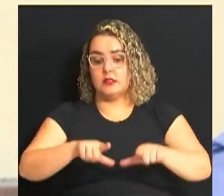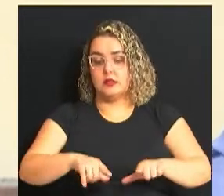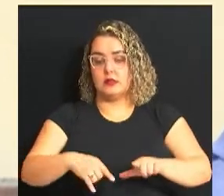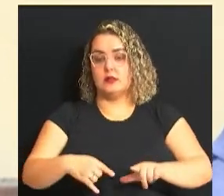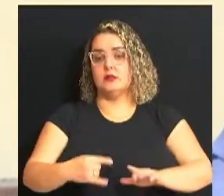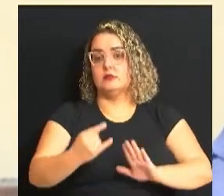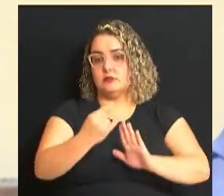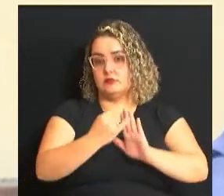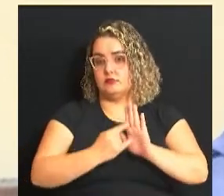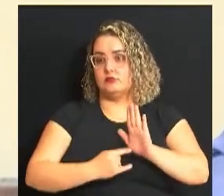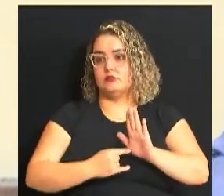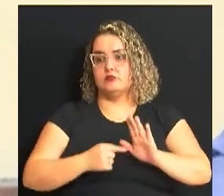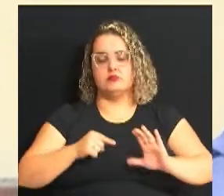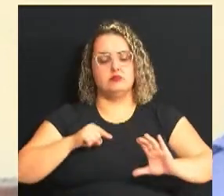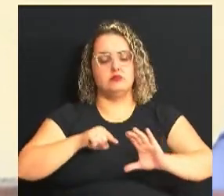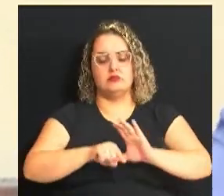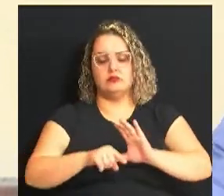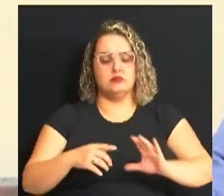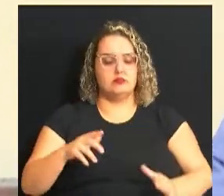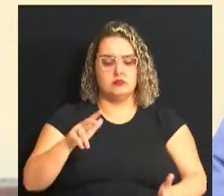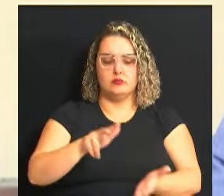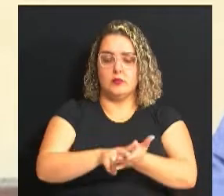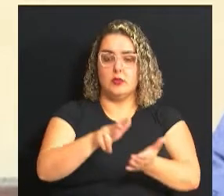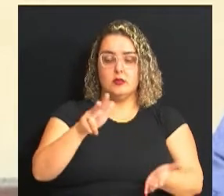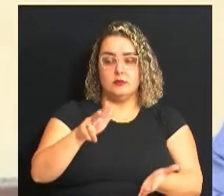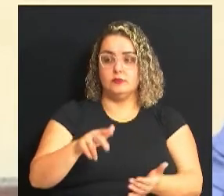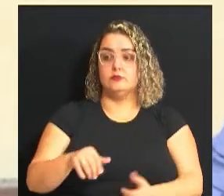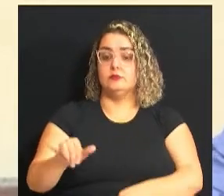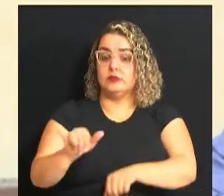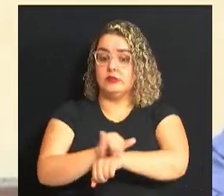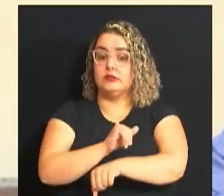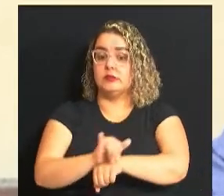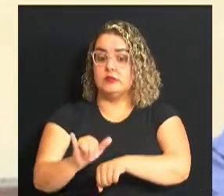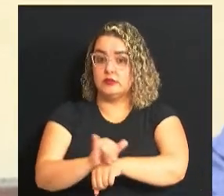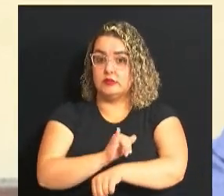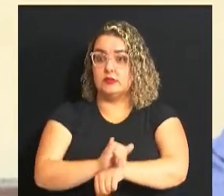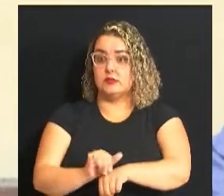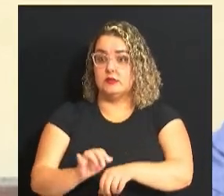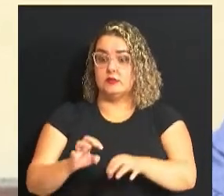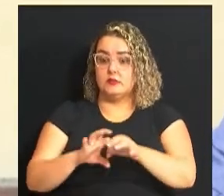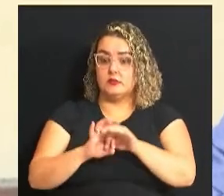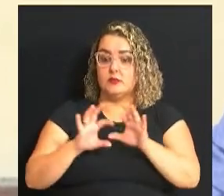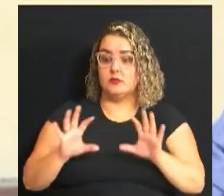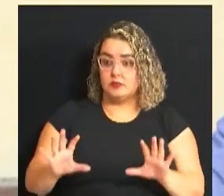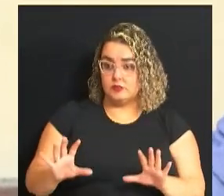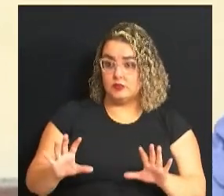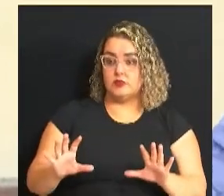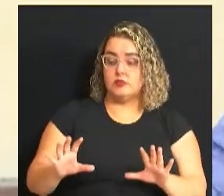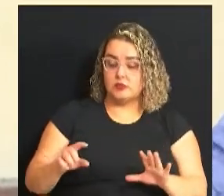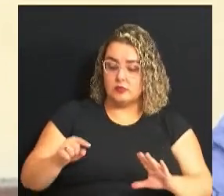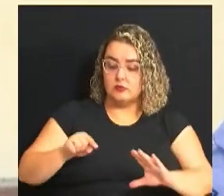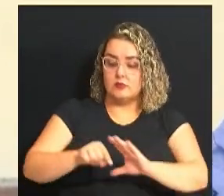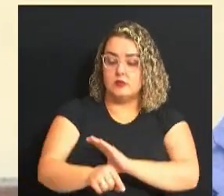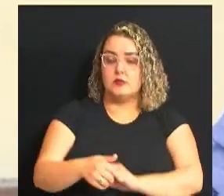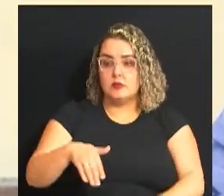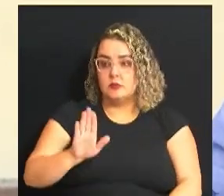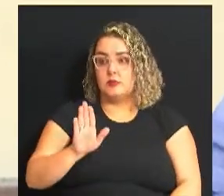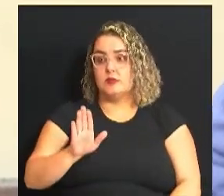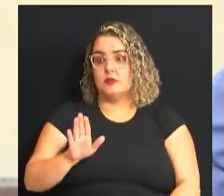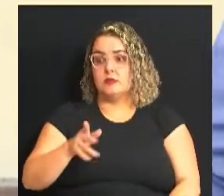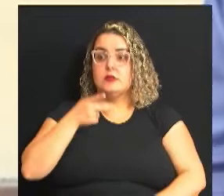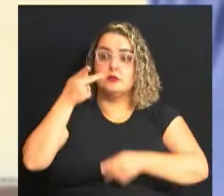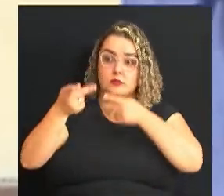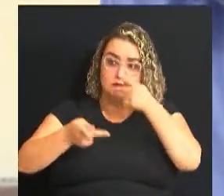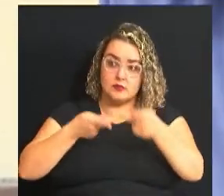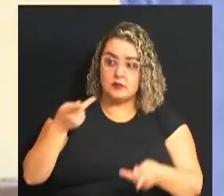avançado muito aí na regulação, e esse instrumento vai permitir avançarmos mais ainda. E eram essas considerações que